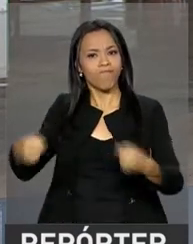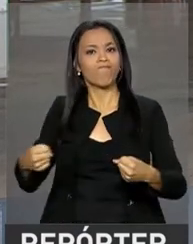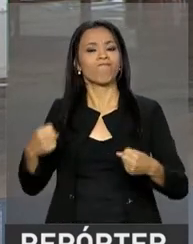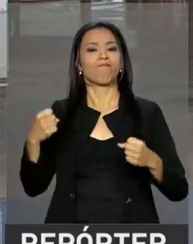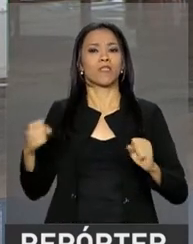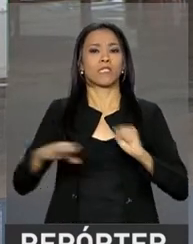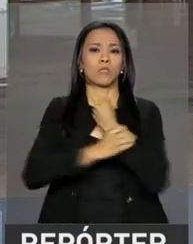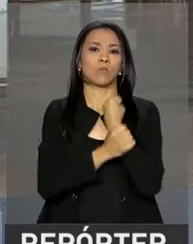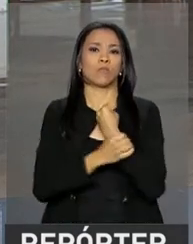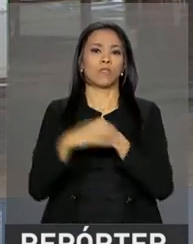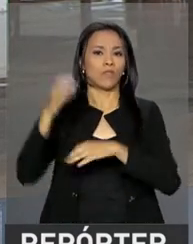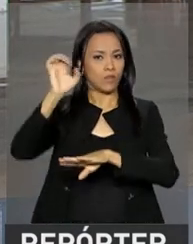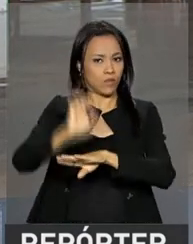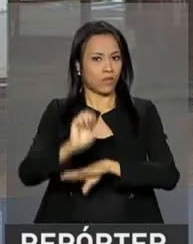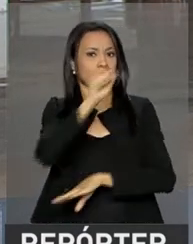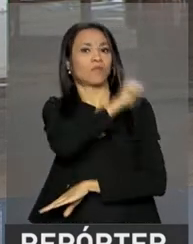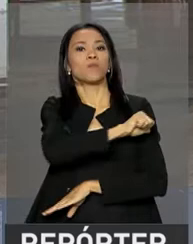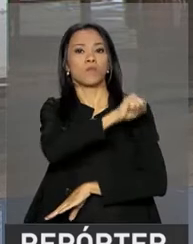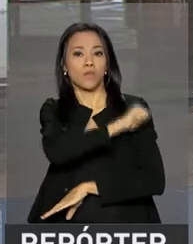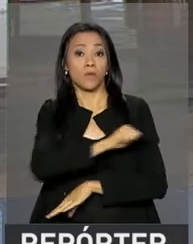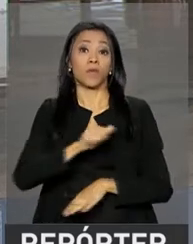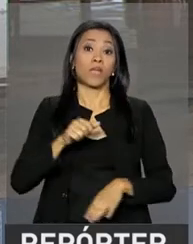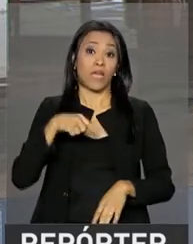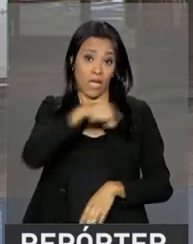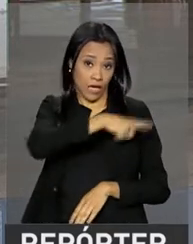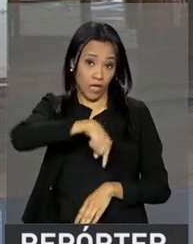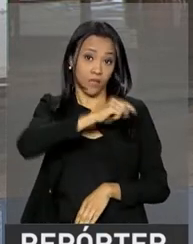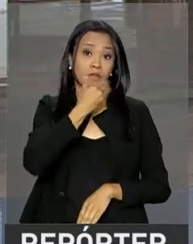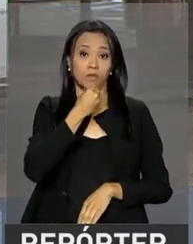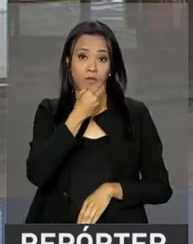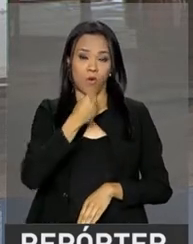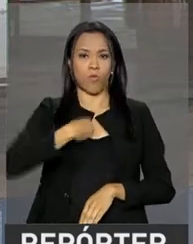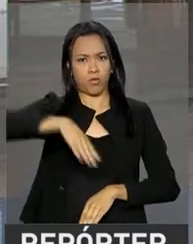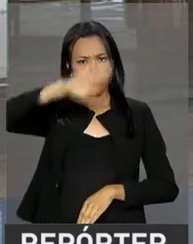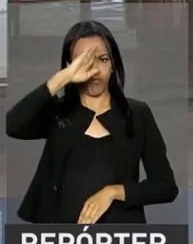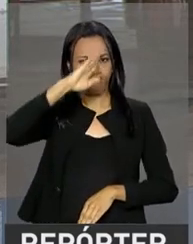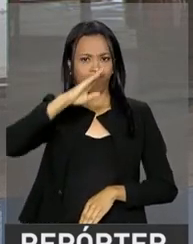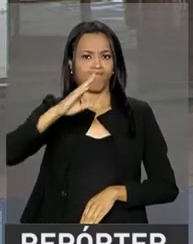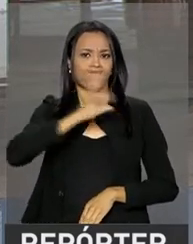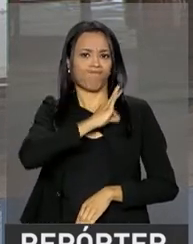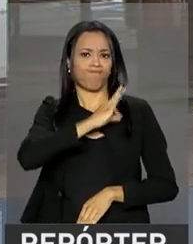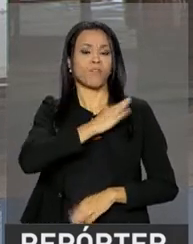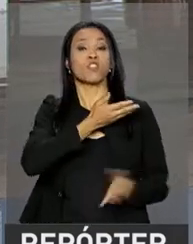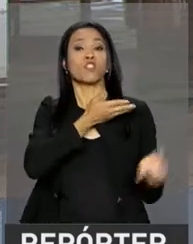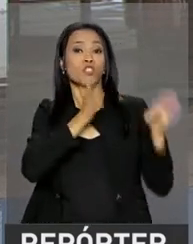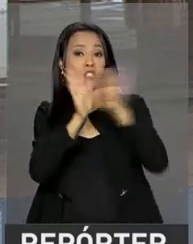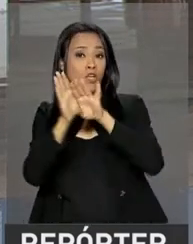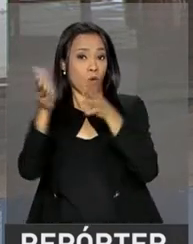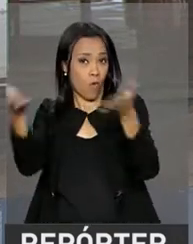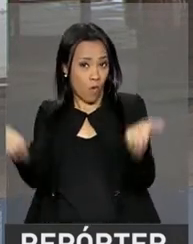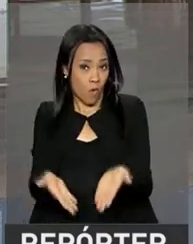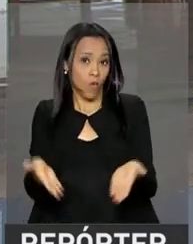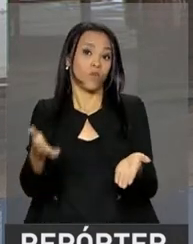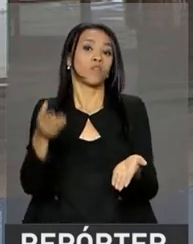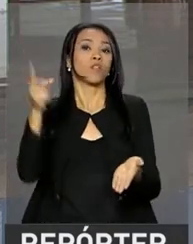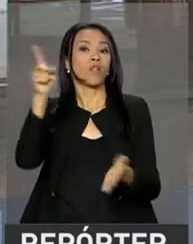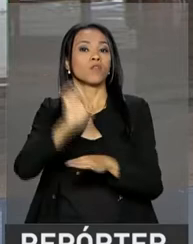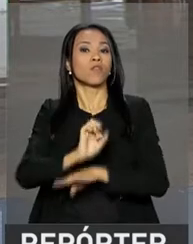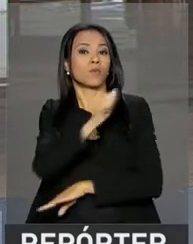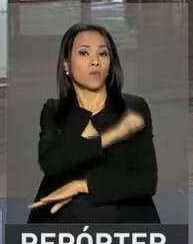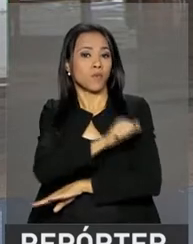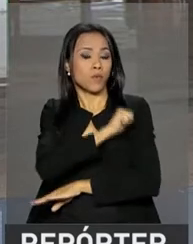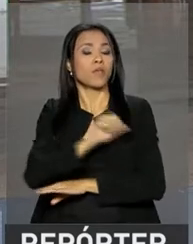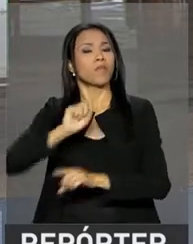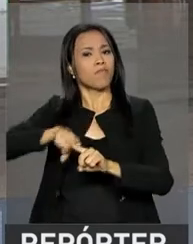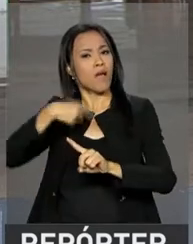segurança no estado do Rio de Janeiro. Esses homens da Força Nacional chegam hoje ao Rio e vão se juntar aos